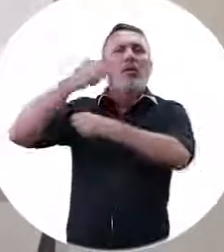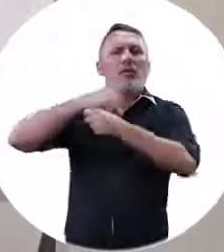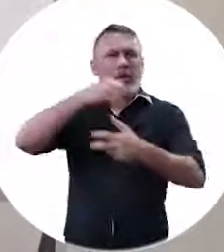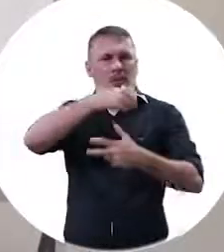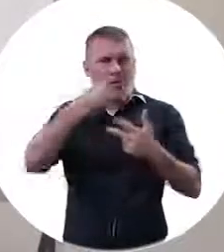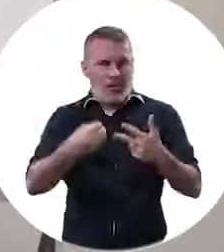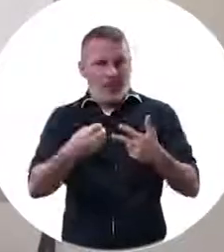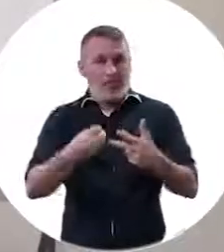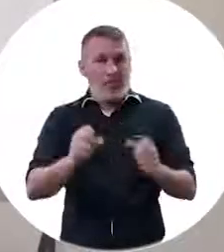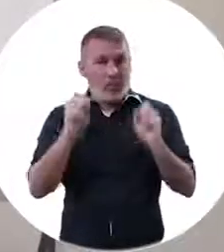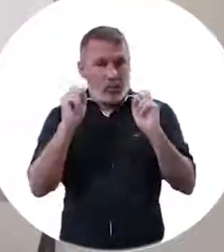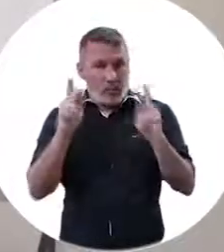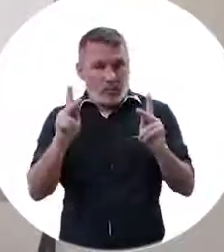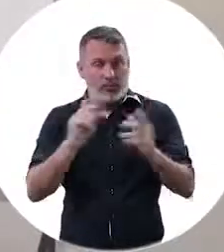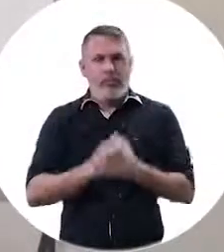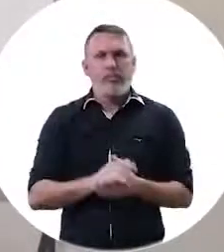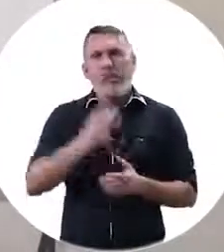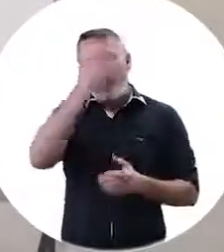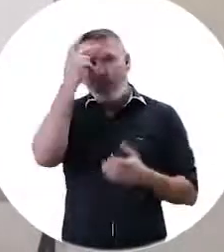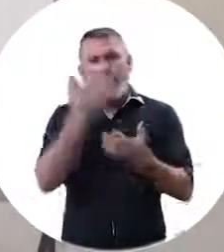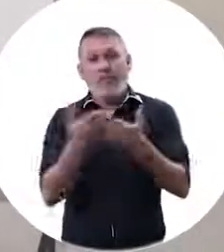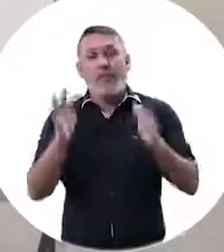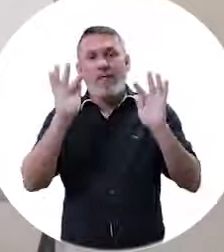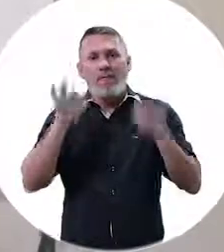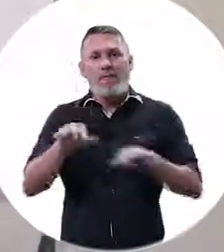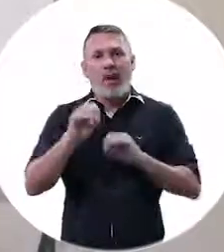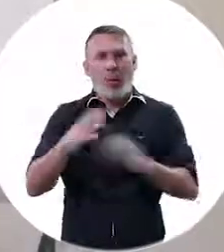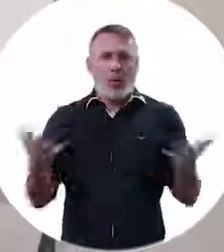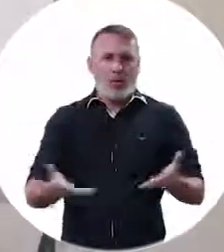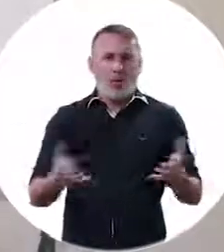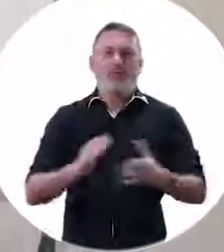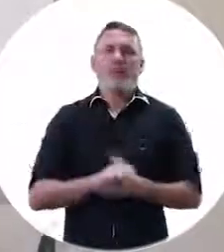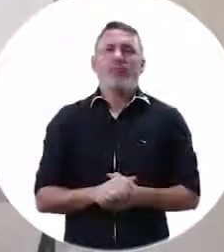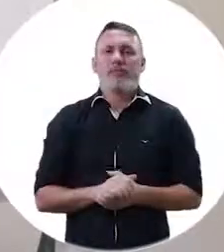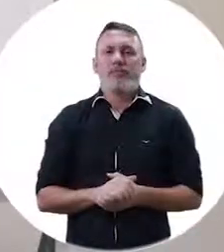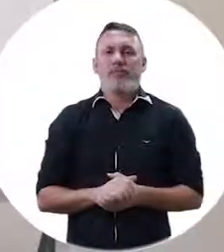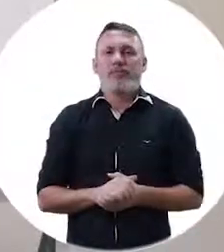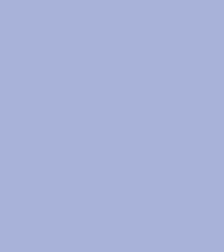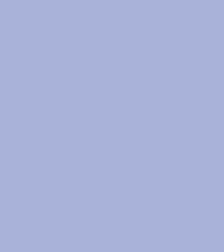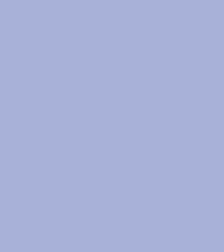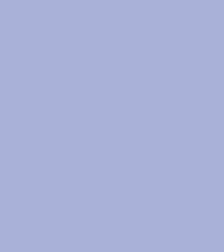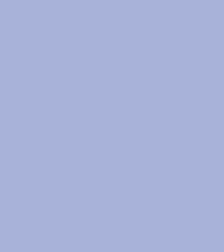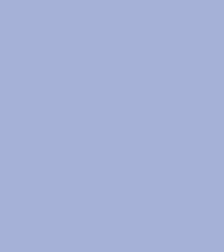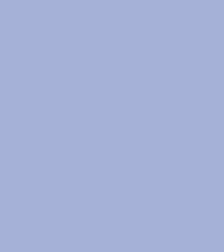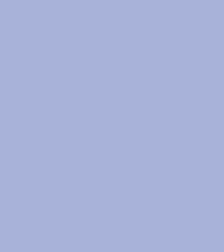caíram no Enem nos anos anteriores. Ok? Pessoal, finalizamos aqui por hoje.